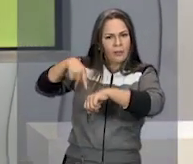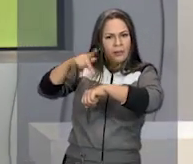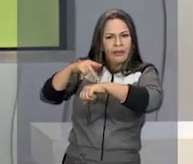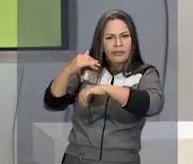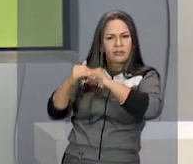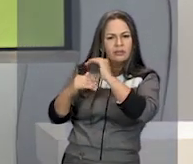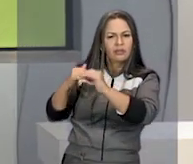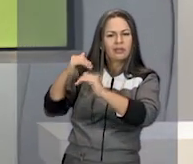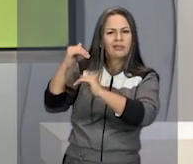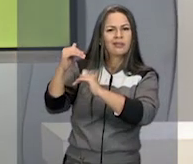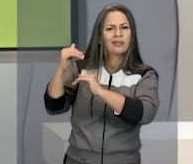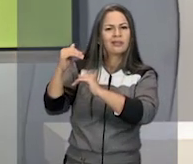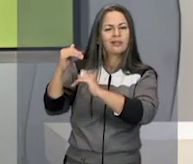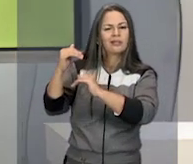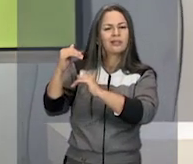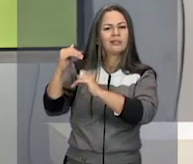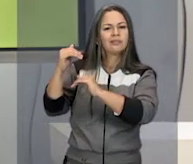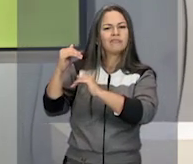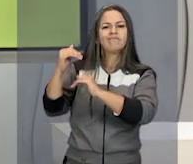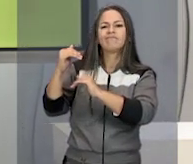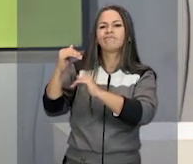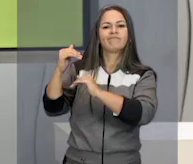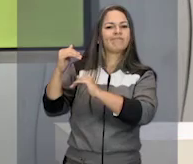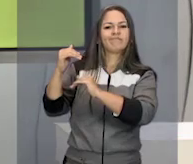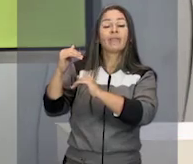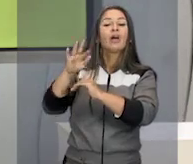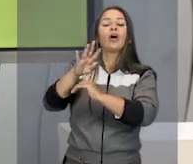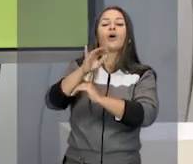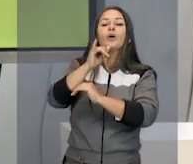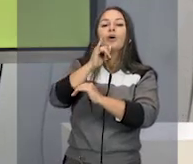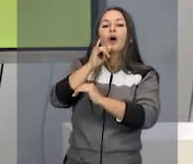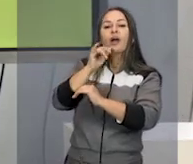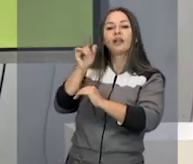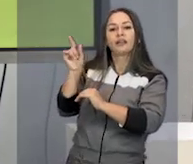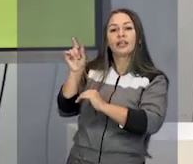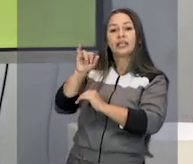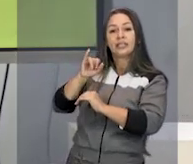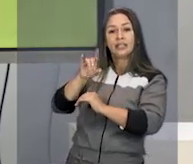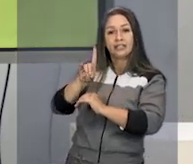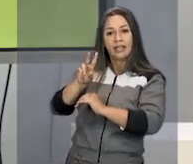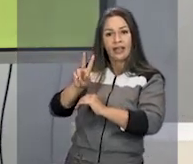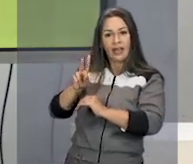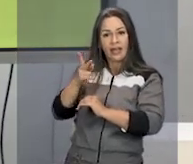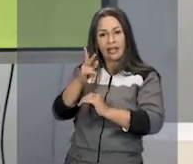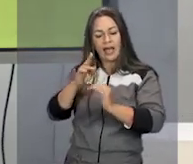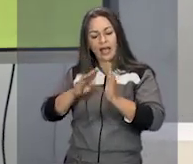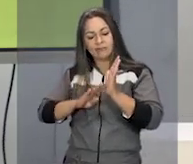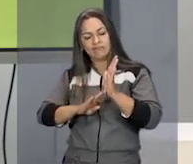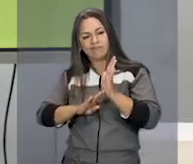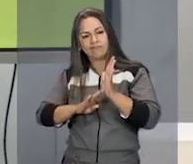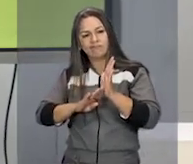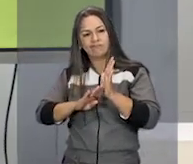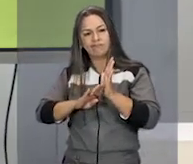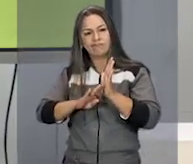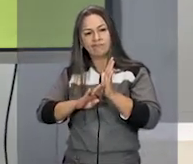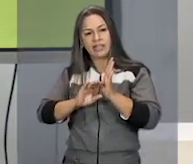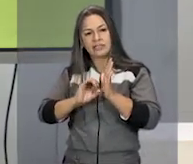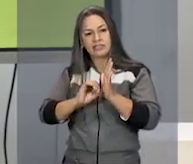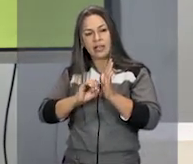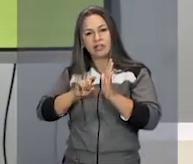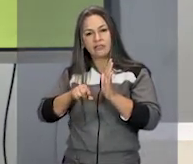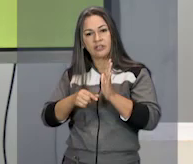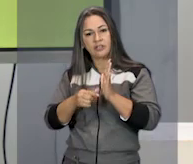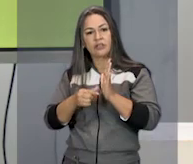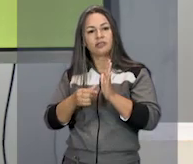pensa em indicadores socioeconômicos. O IDH da China está em 0,761, um pouquinho abaixo do Brasil, ou seja, o